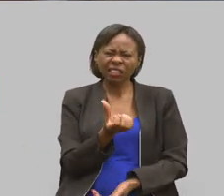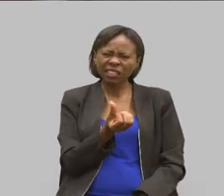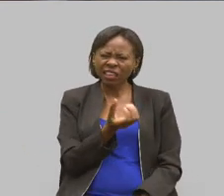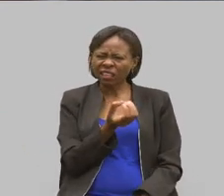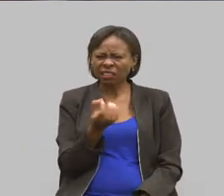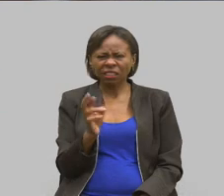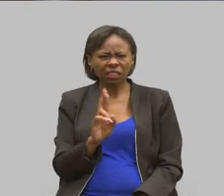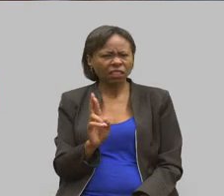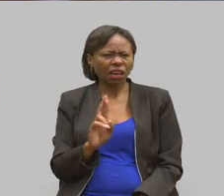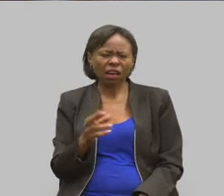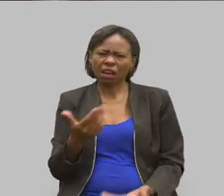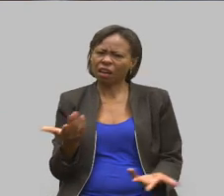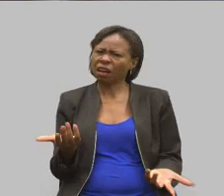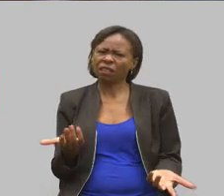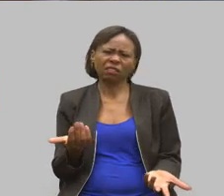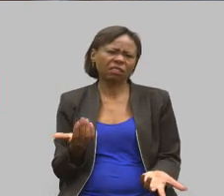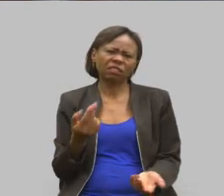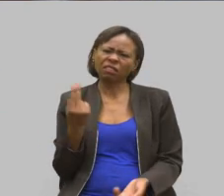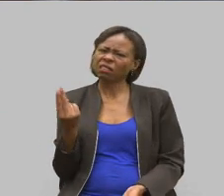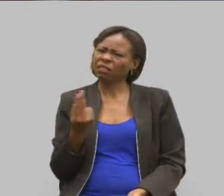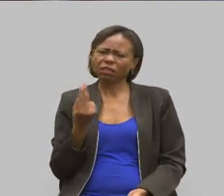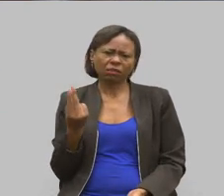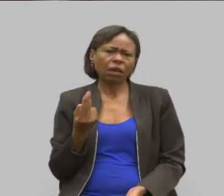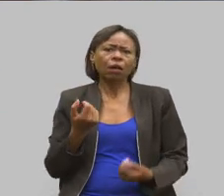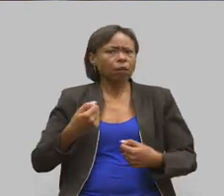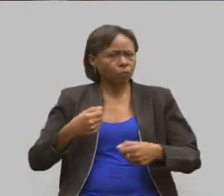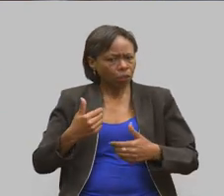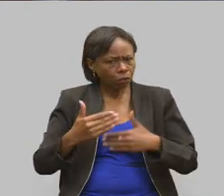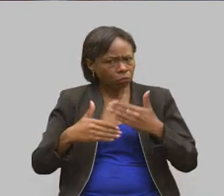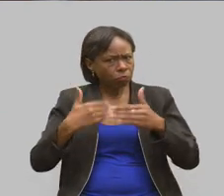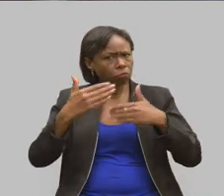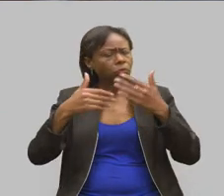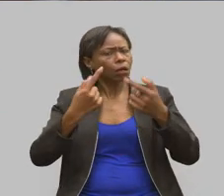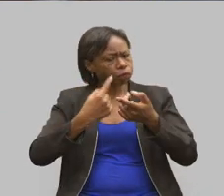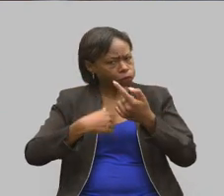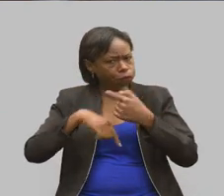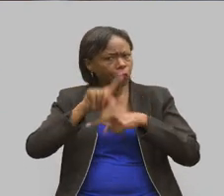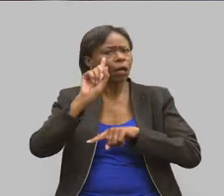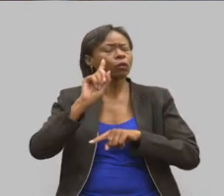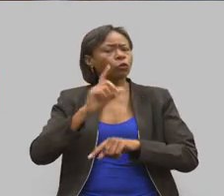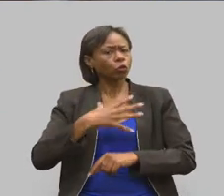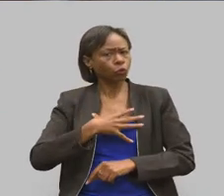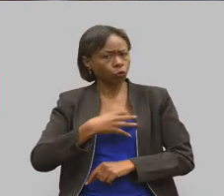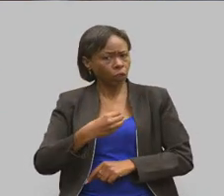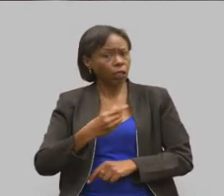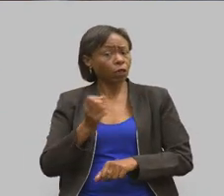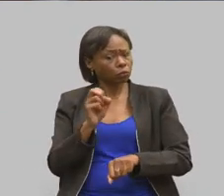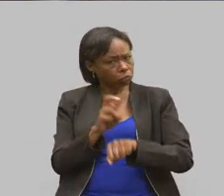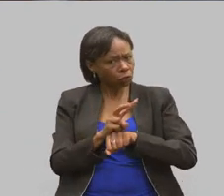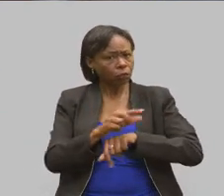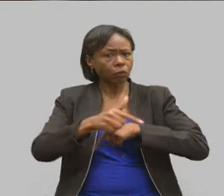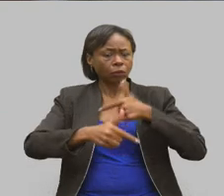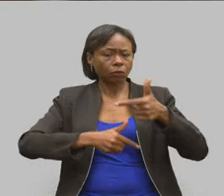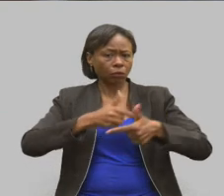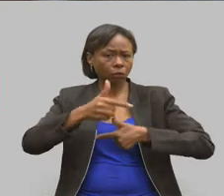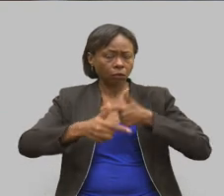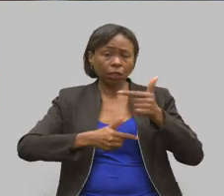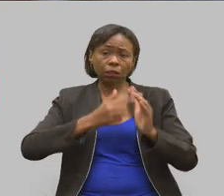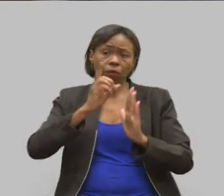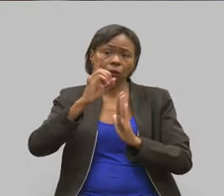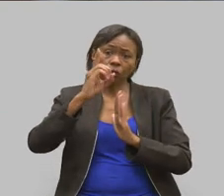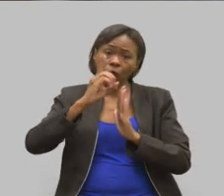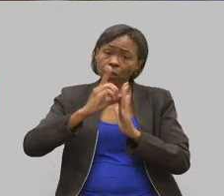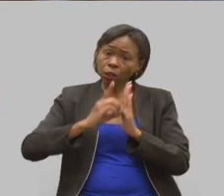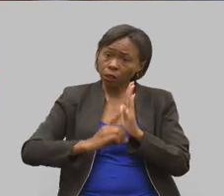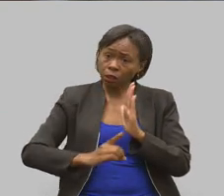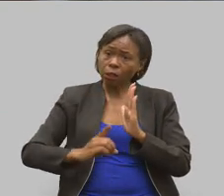viver se puder evoluir e inclusive conseguir um emprego que tem direito a a